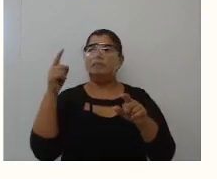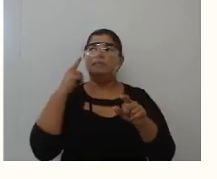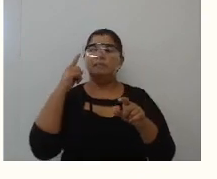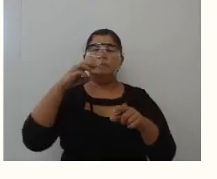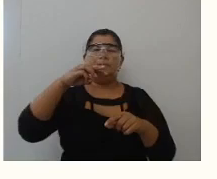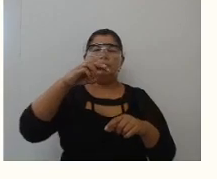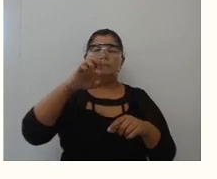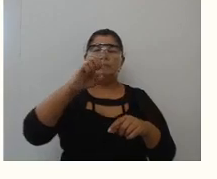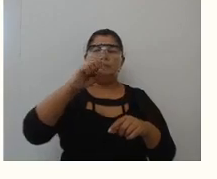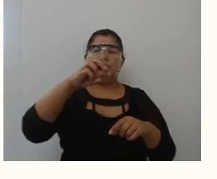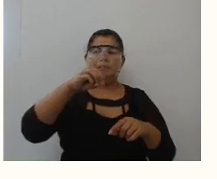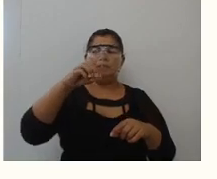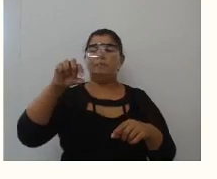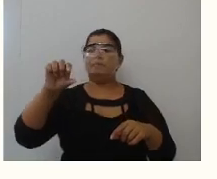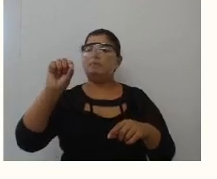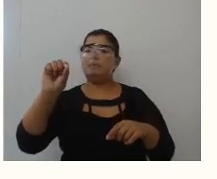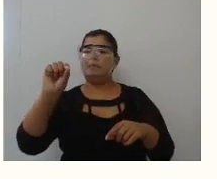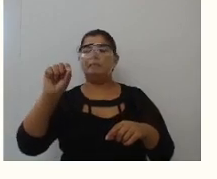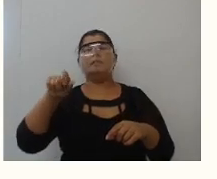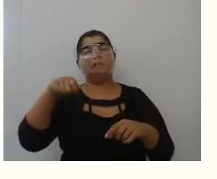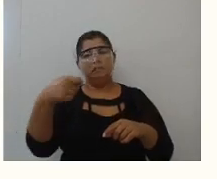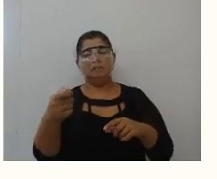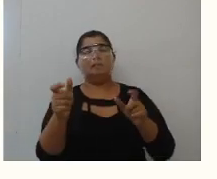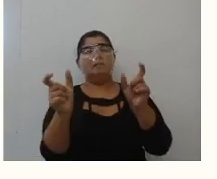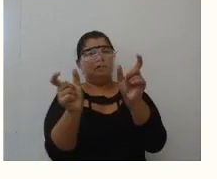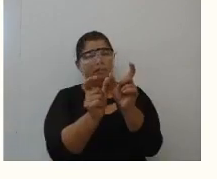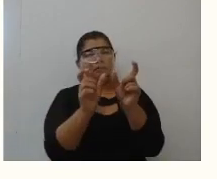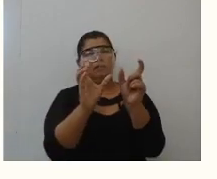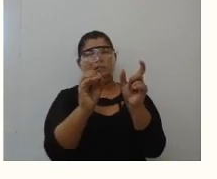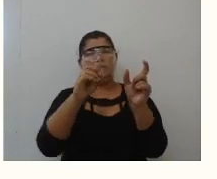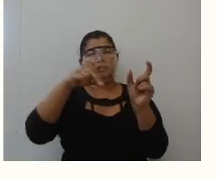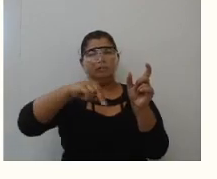ainda que, outro exemplo de conjunção